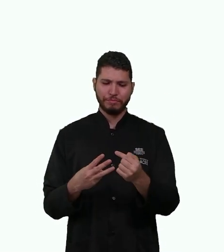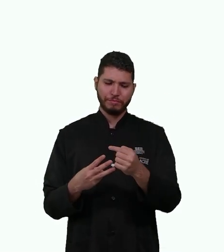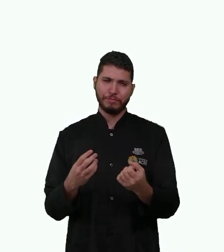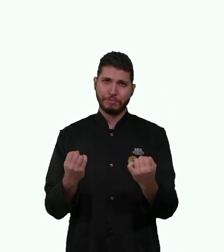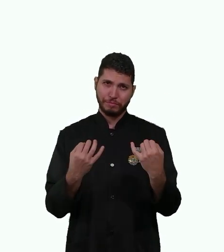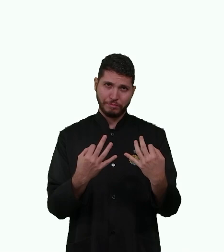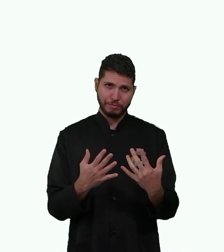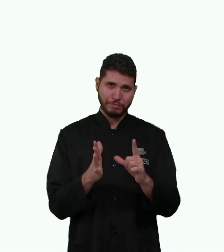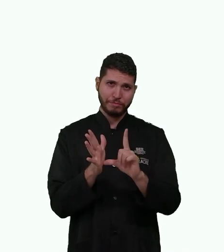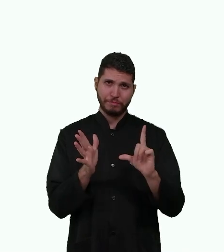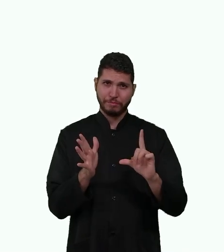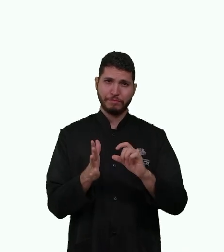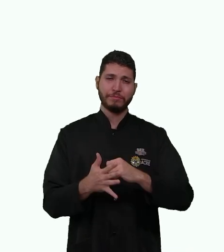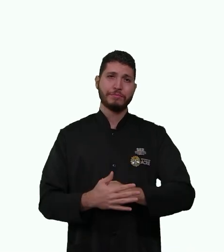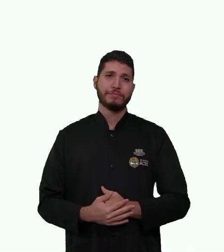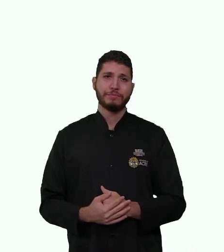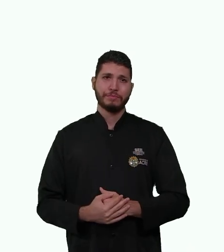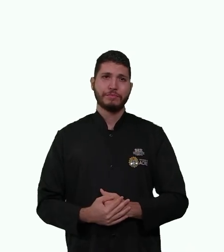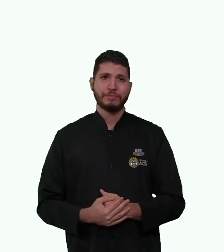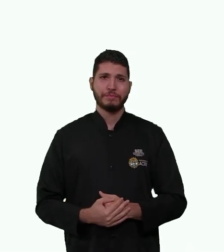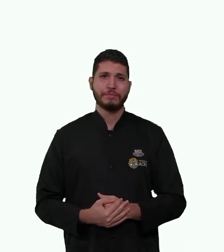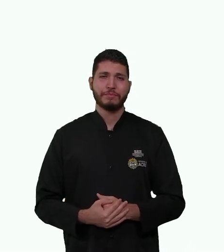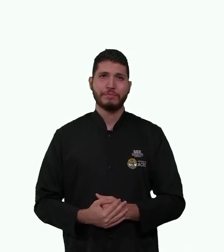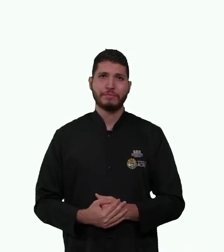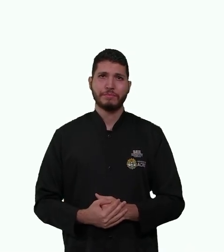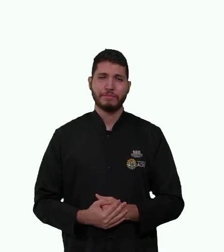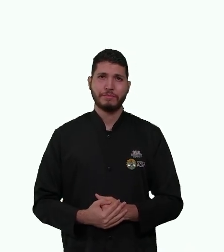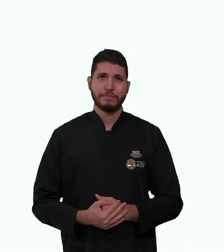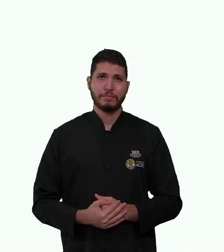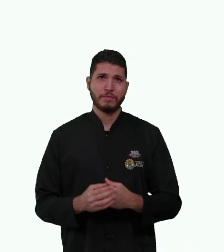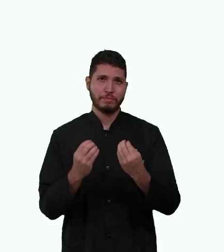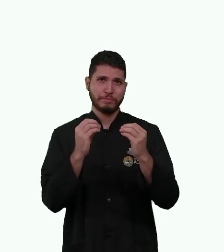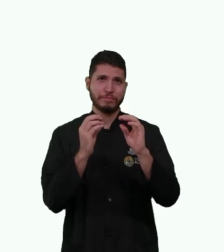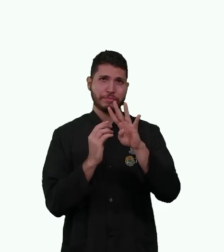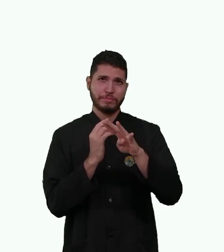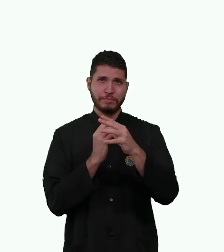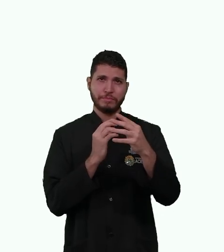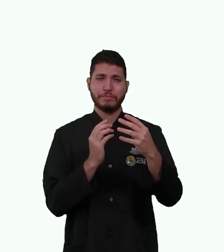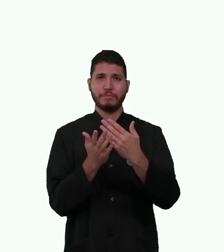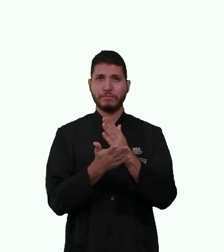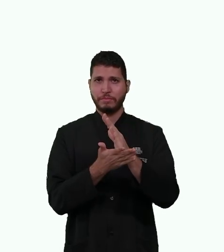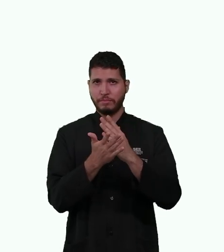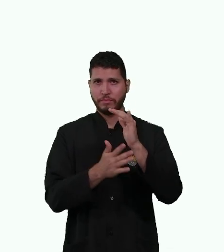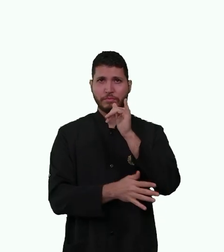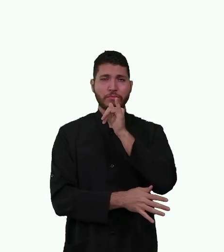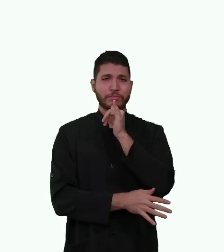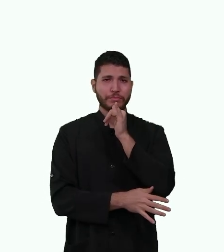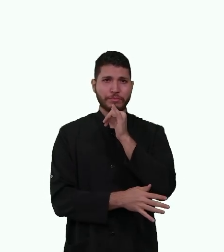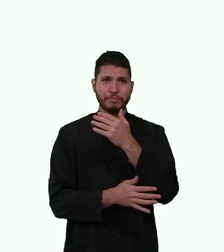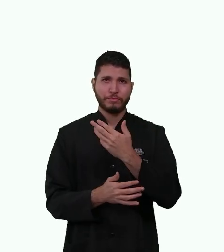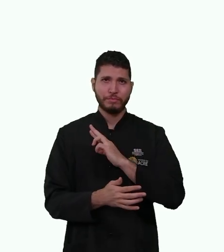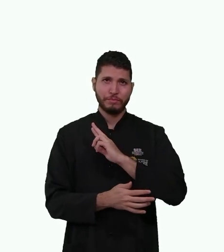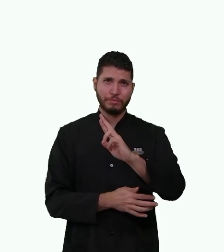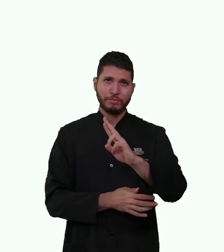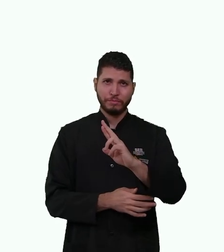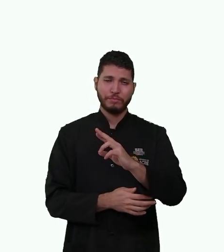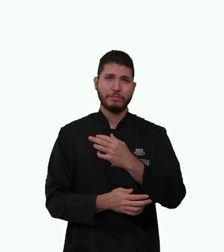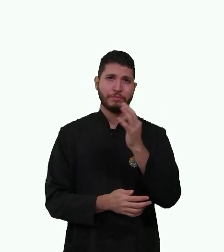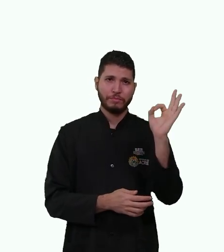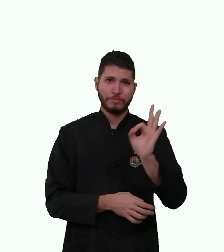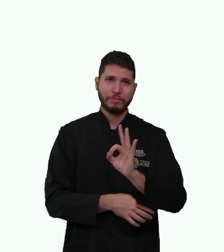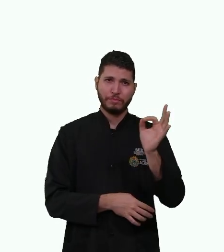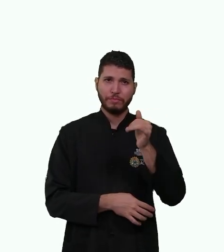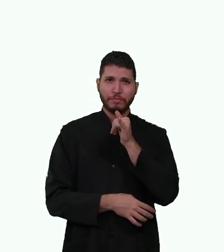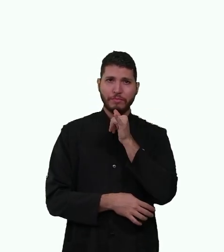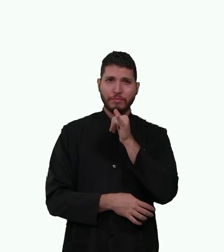de colocar para você. E aí nós temos aqui, eu coloquei nessa tabela, alguns exemplos da representação da porcentagem. Por exemplo,